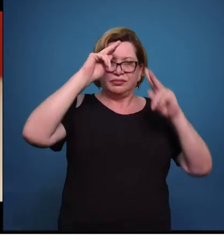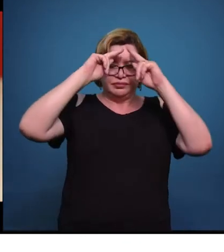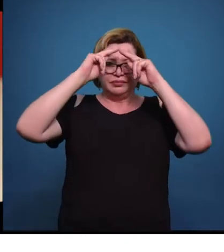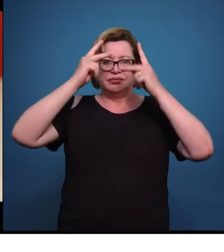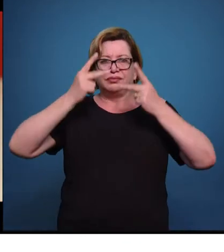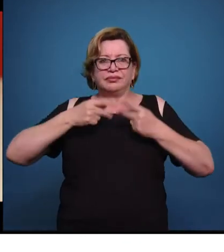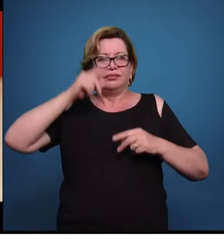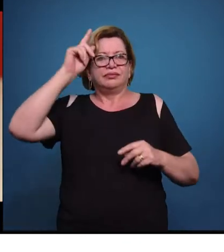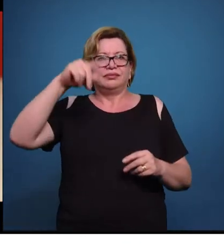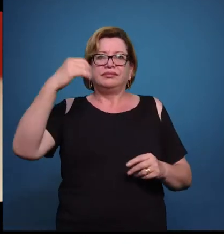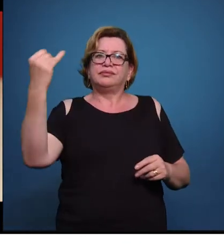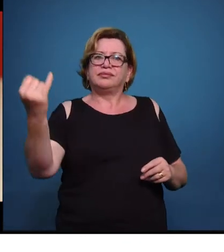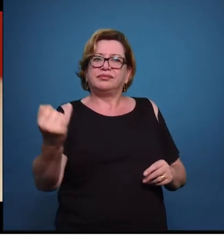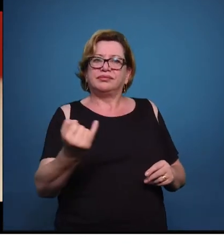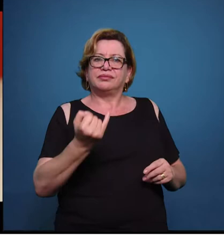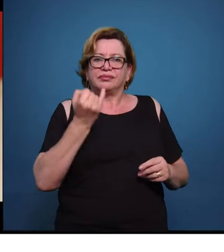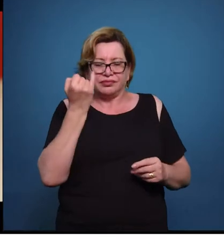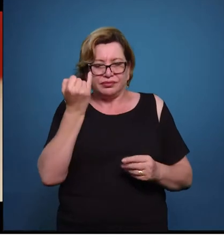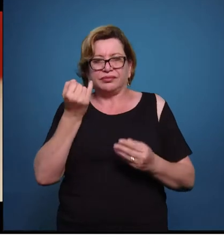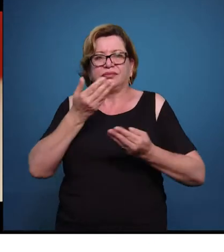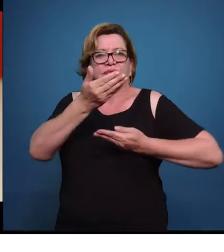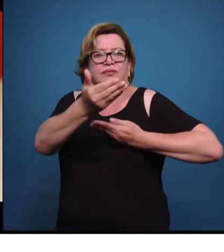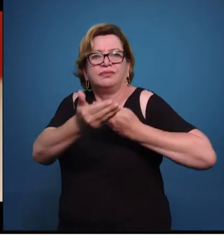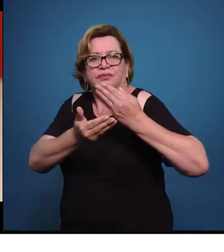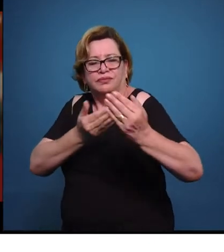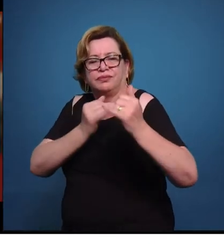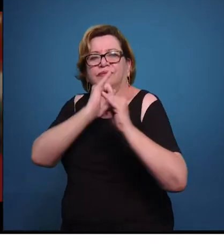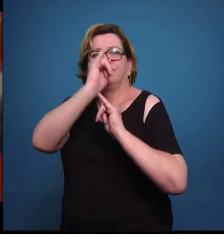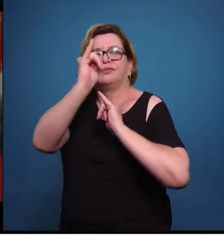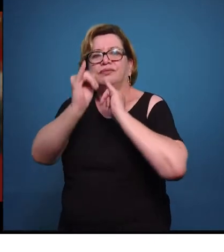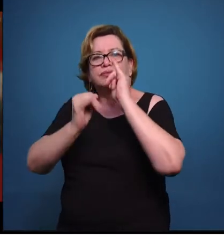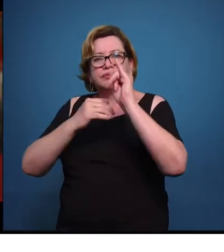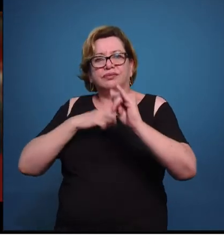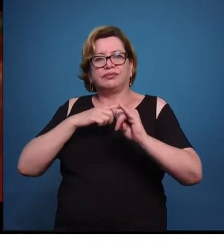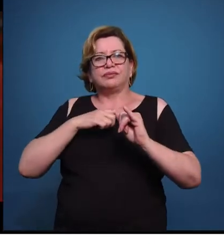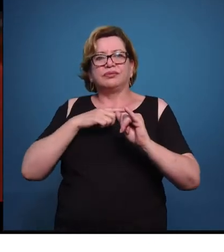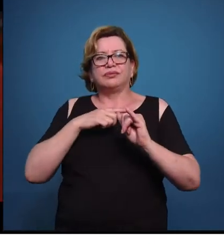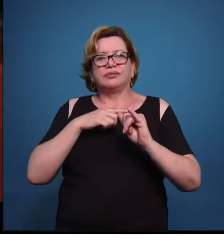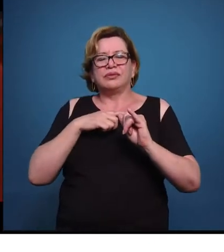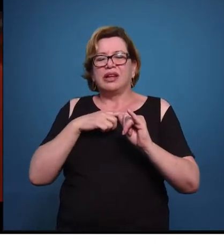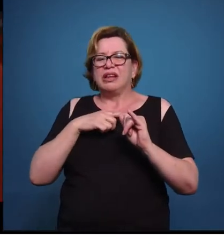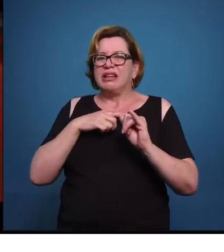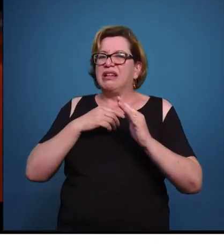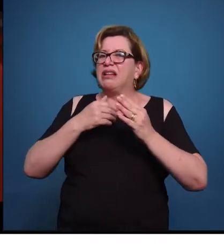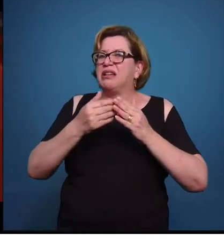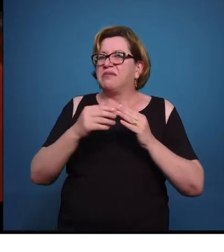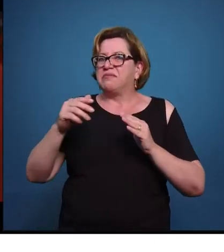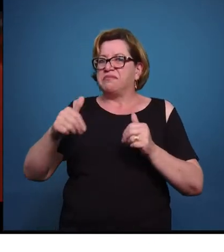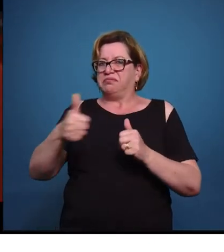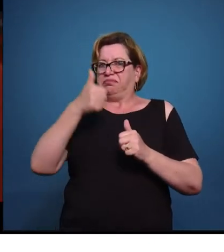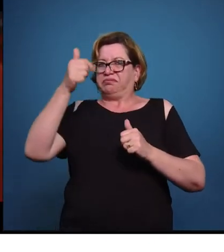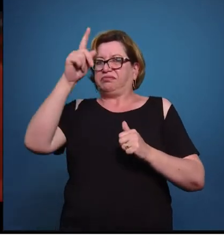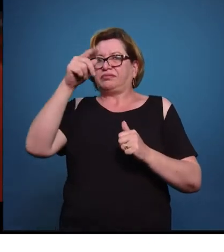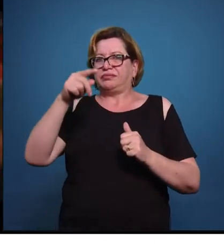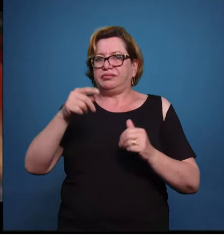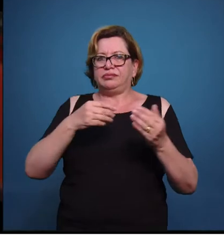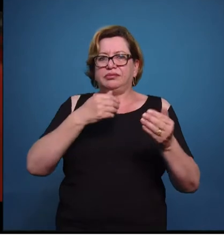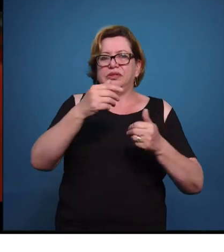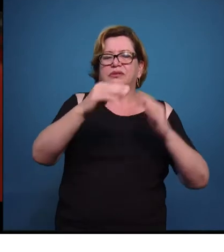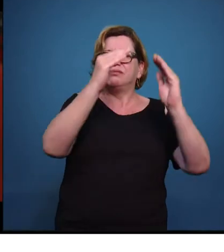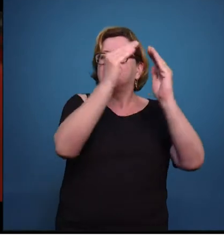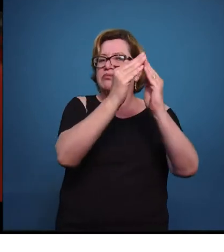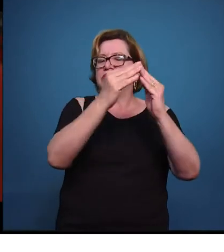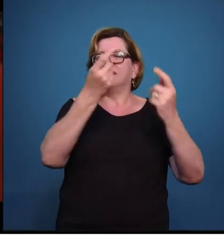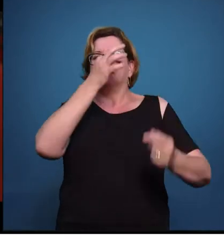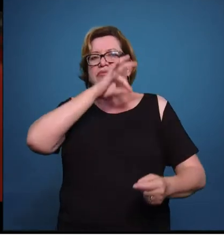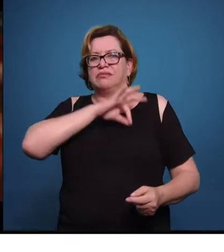mais importante estar conectado, estar na internet, do que ter uma boa casa, do que ter um bom salário, um bom emprego,